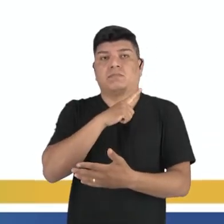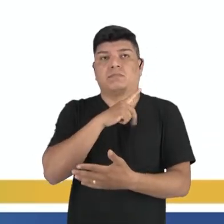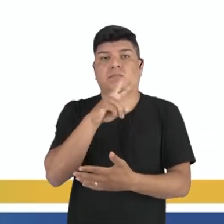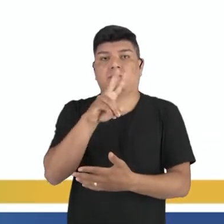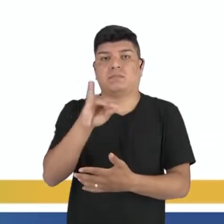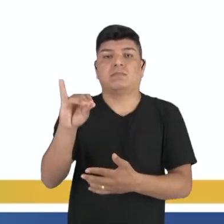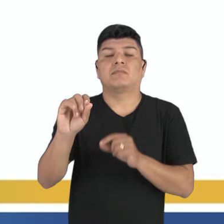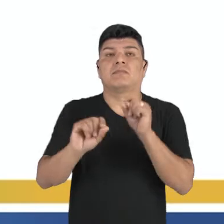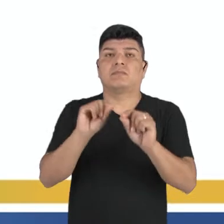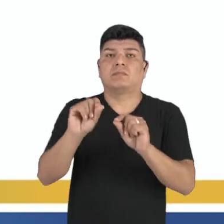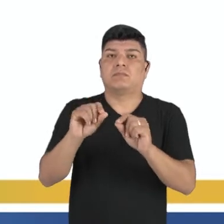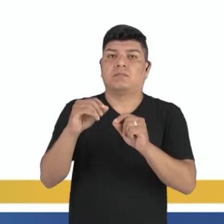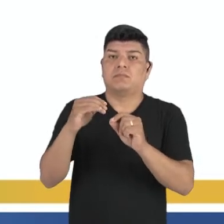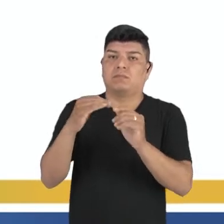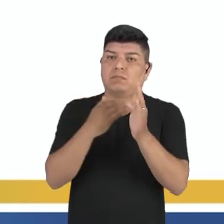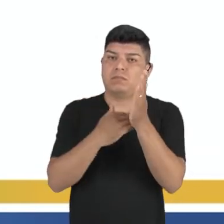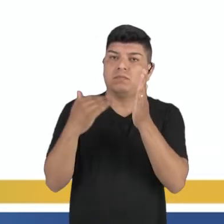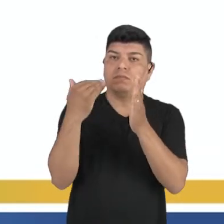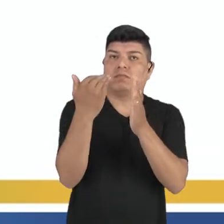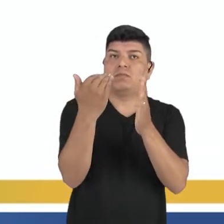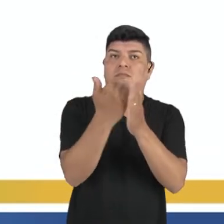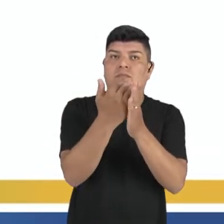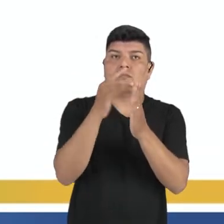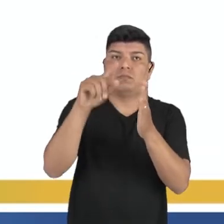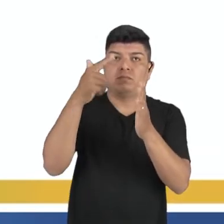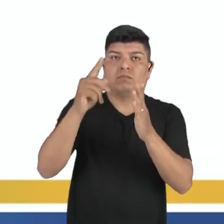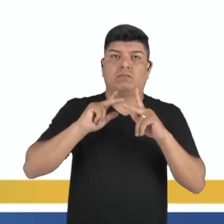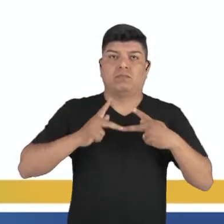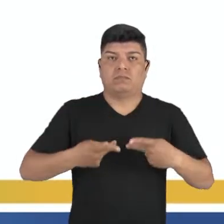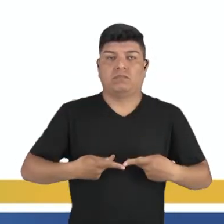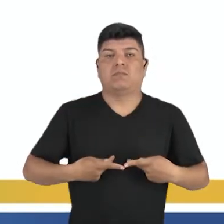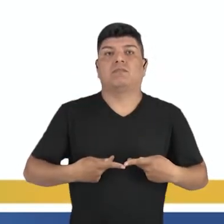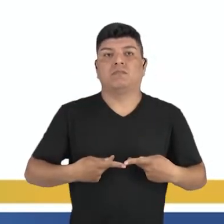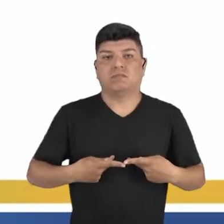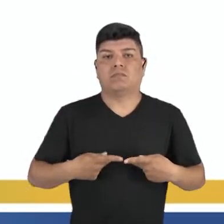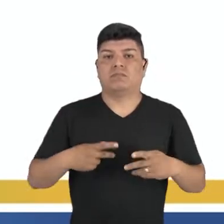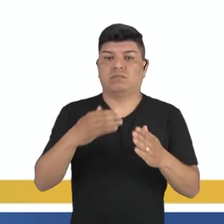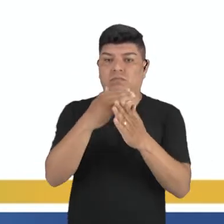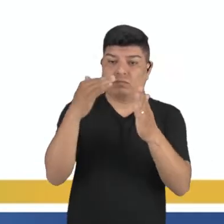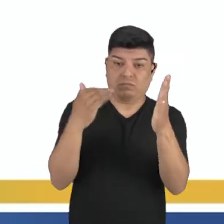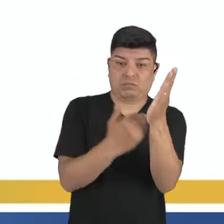do estradiol. Se não acontecer, ele desce, aumenta.